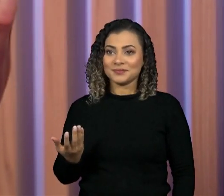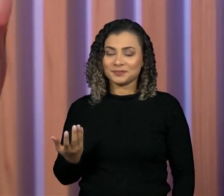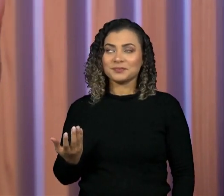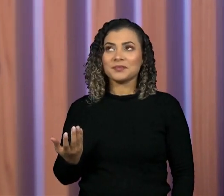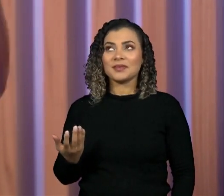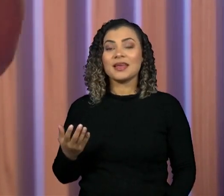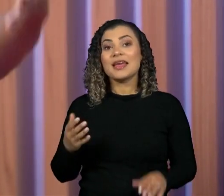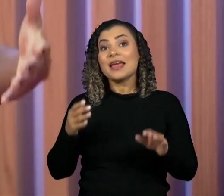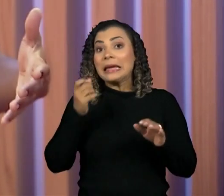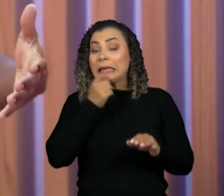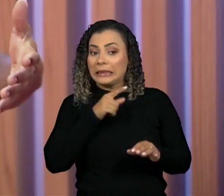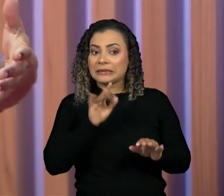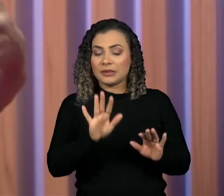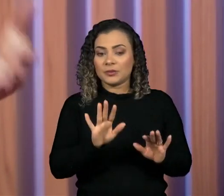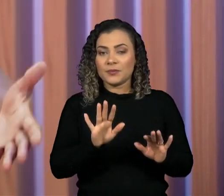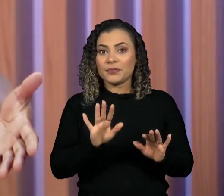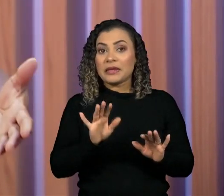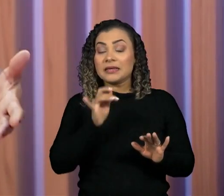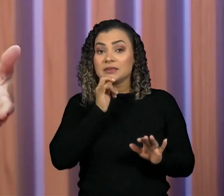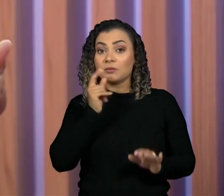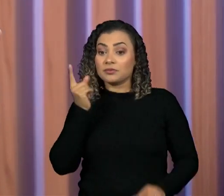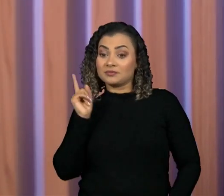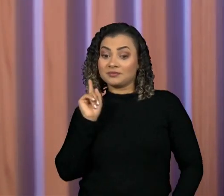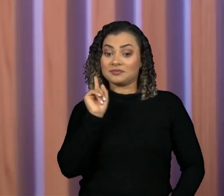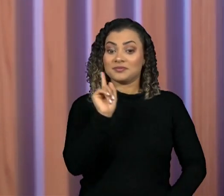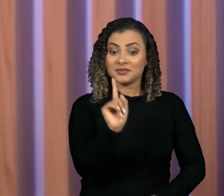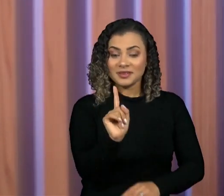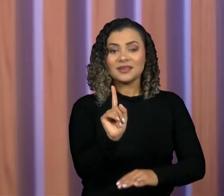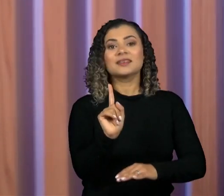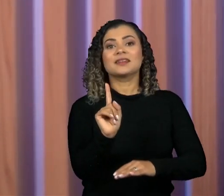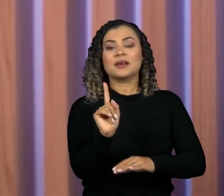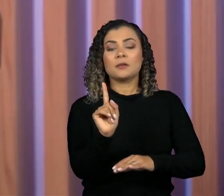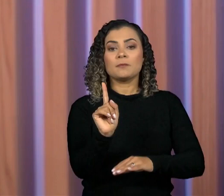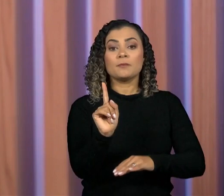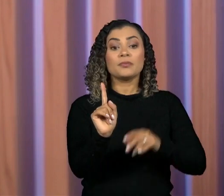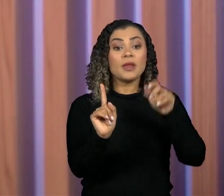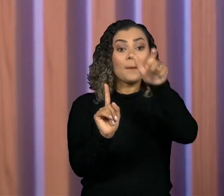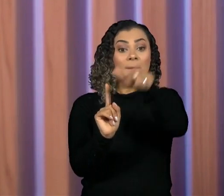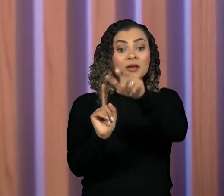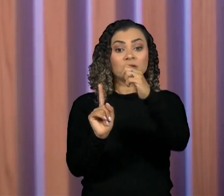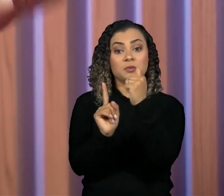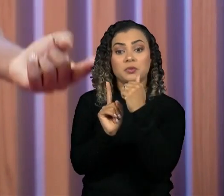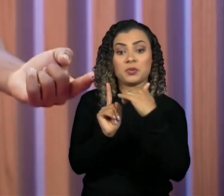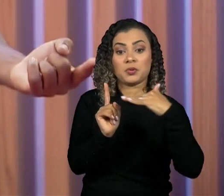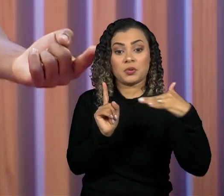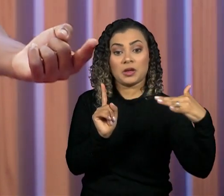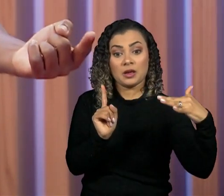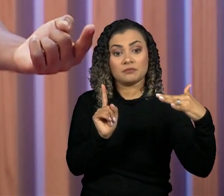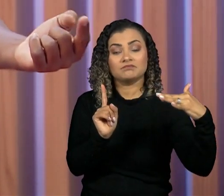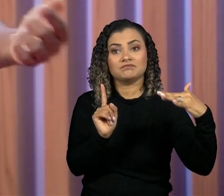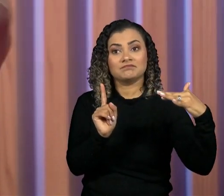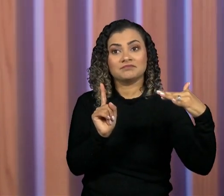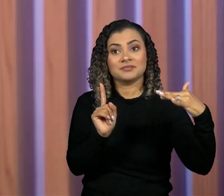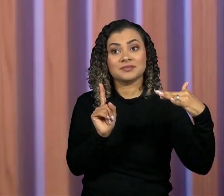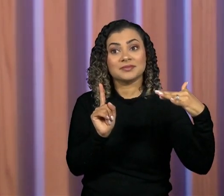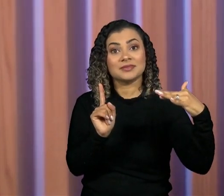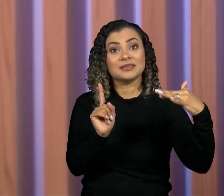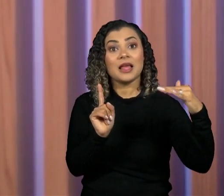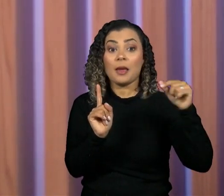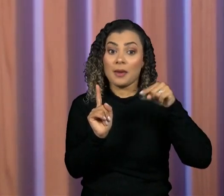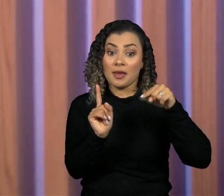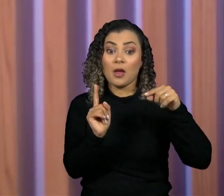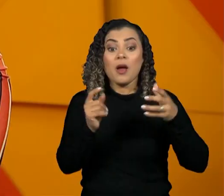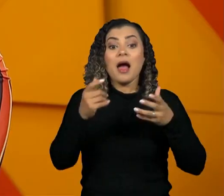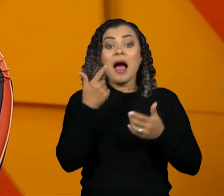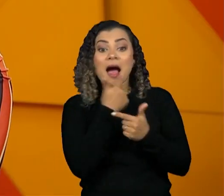tem uma coisa que assim, se você vai para o palco e aí a coisa só vai acontecer se o público te responder.